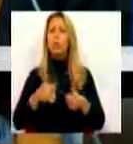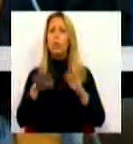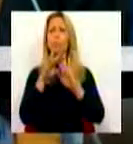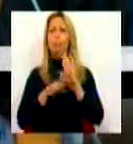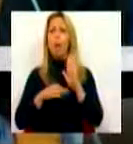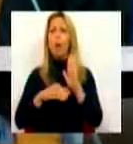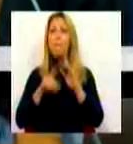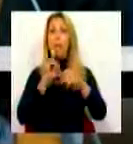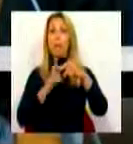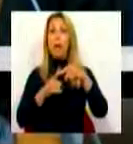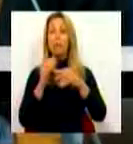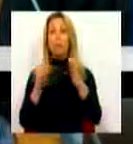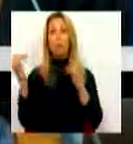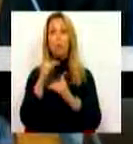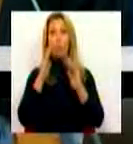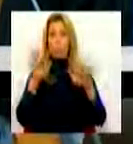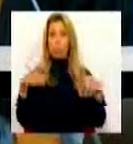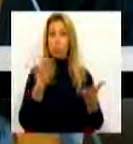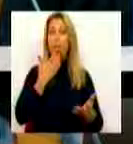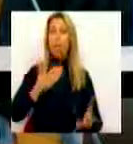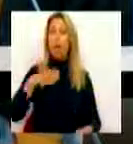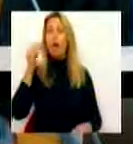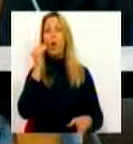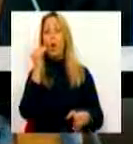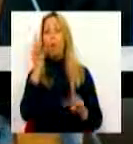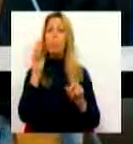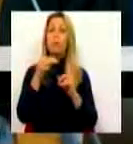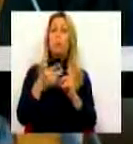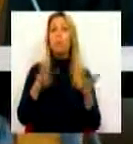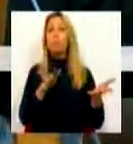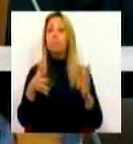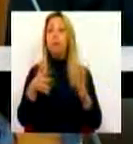podem dar-nos já algumas perspectivas desse alargamento da base social de recrutamento?